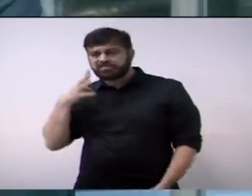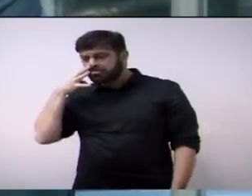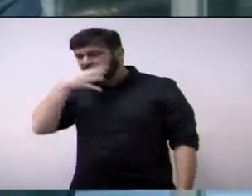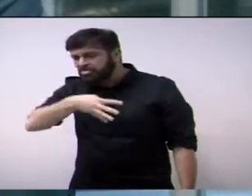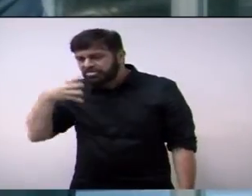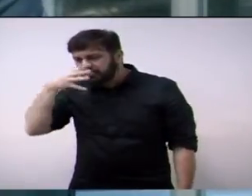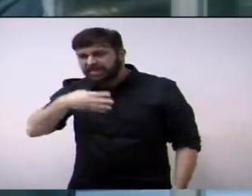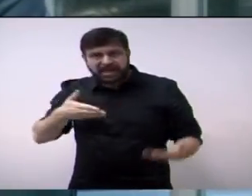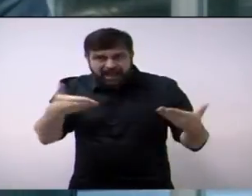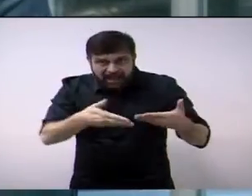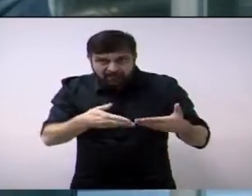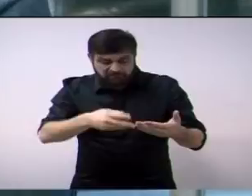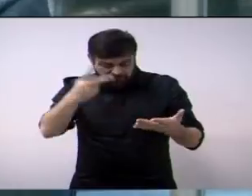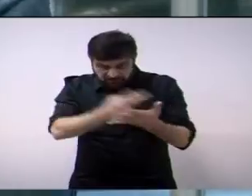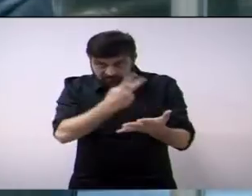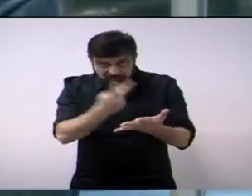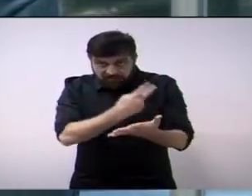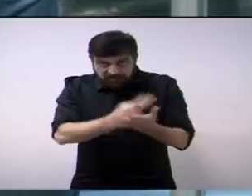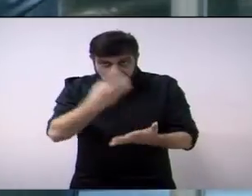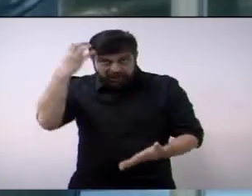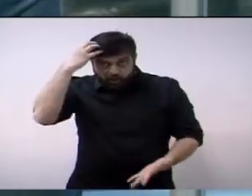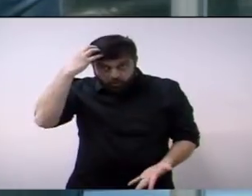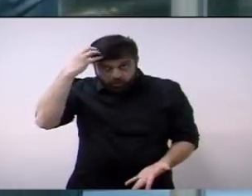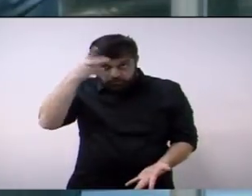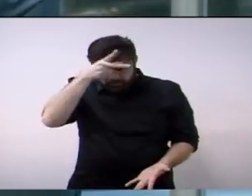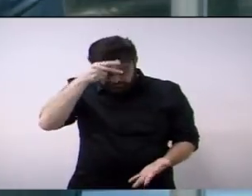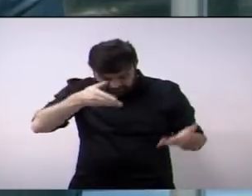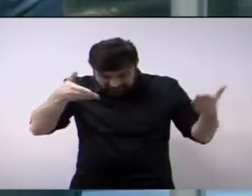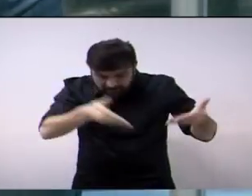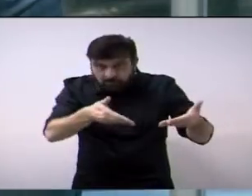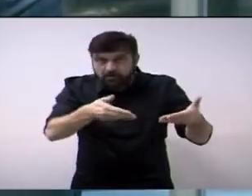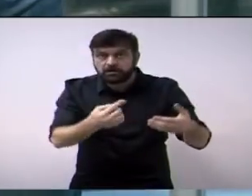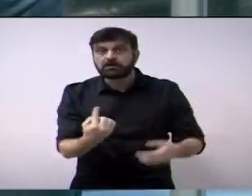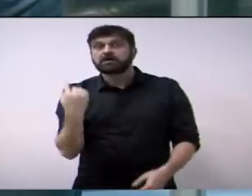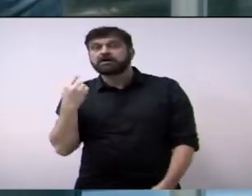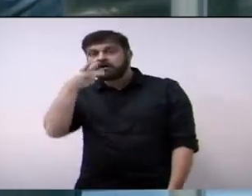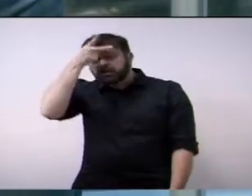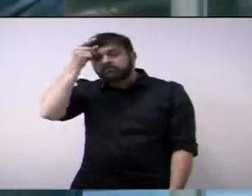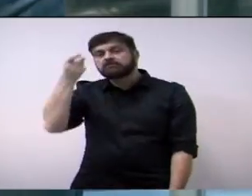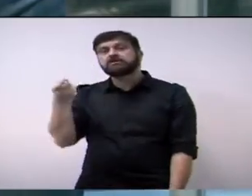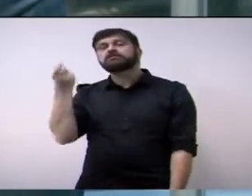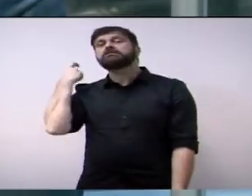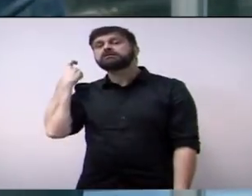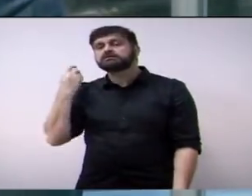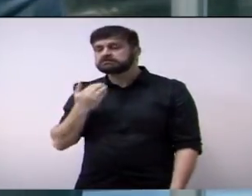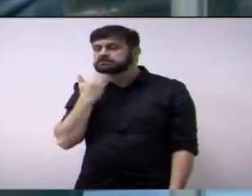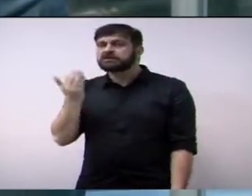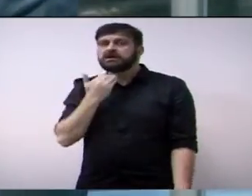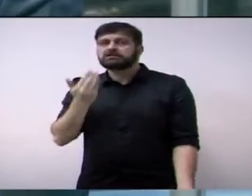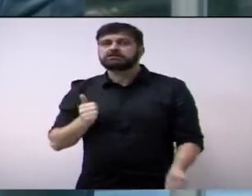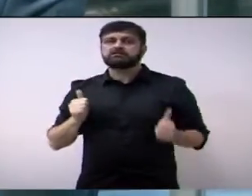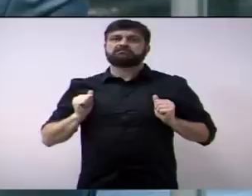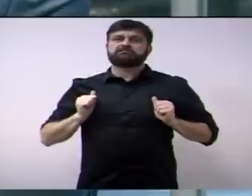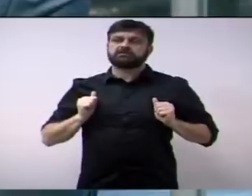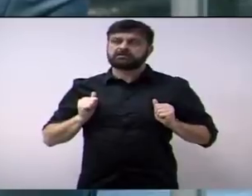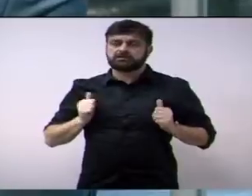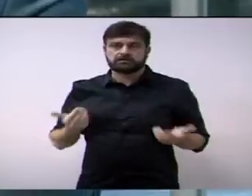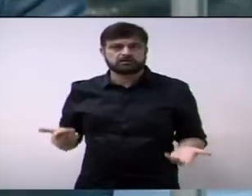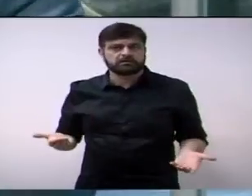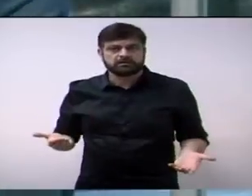alguma coisa do gestor atual que está hoje aí, o nosso Dixo prefeito. Certo?